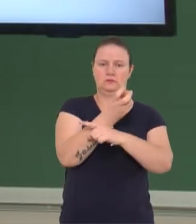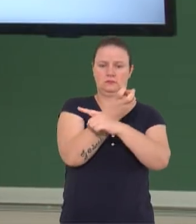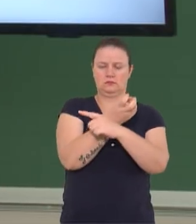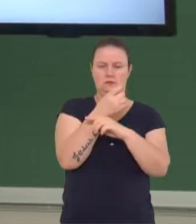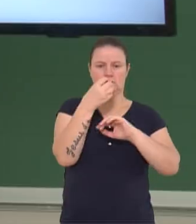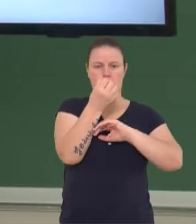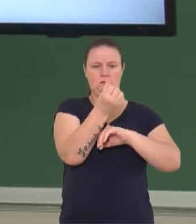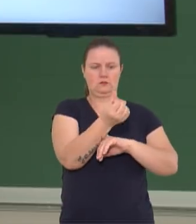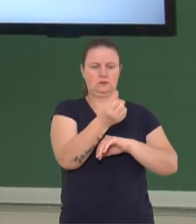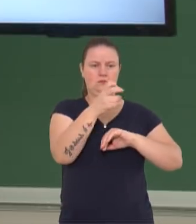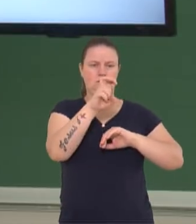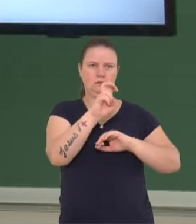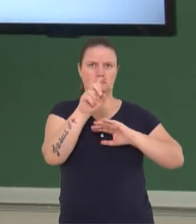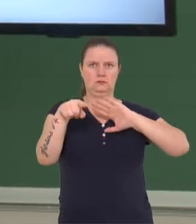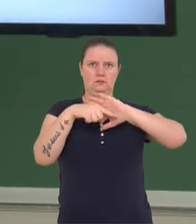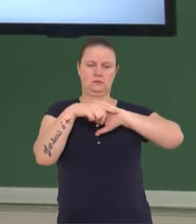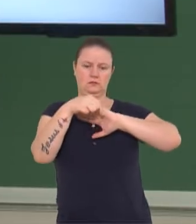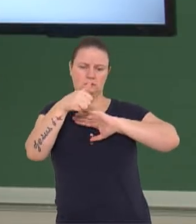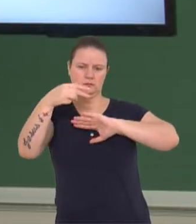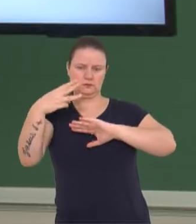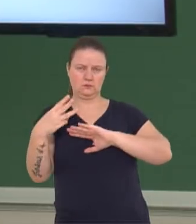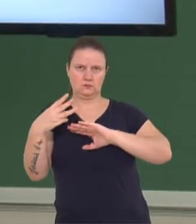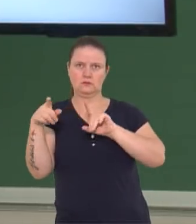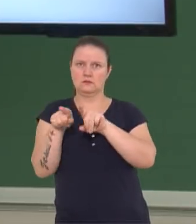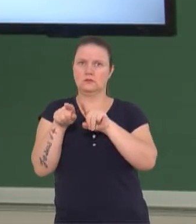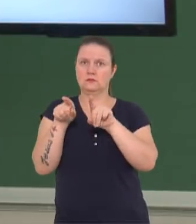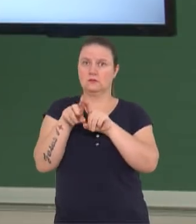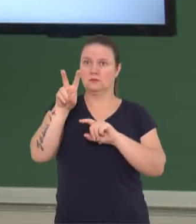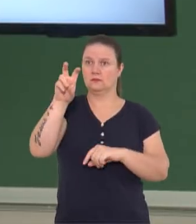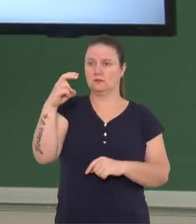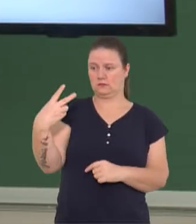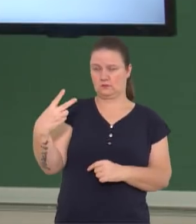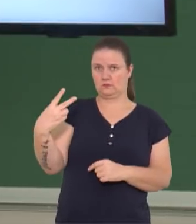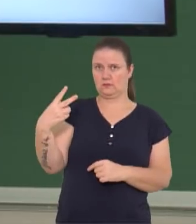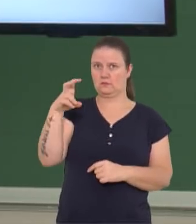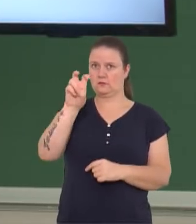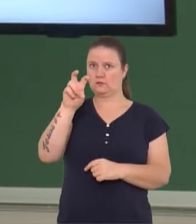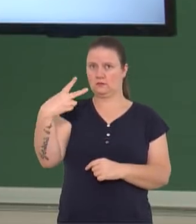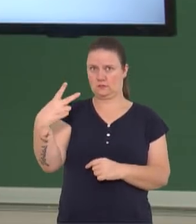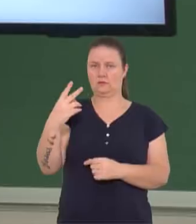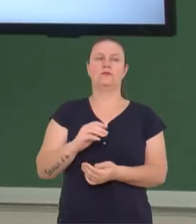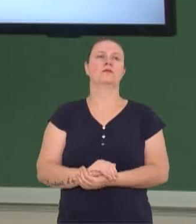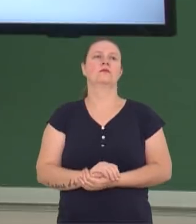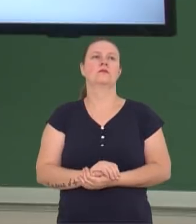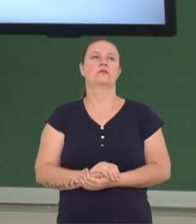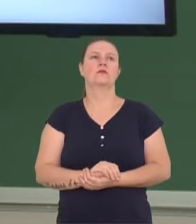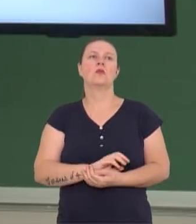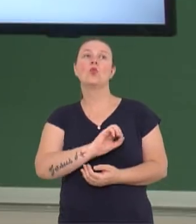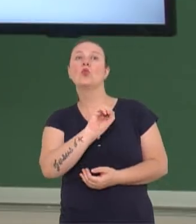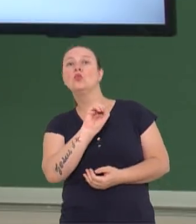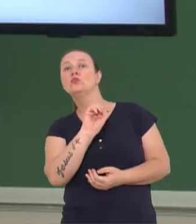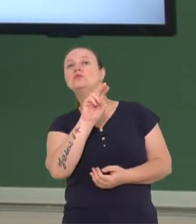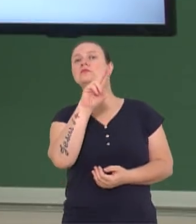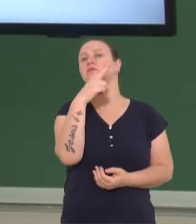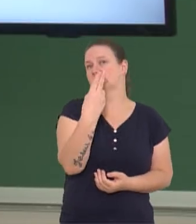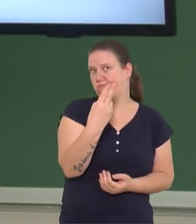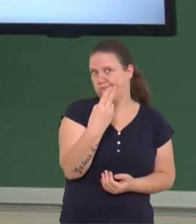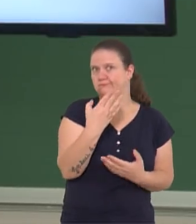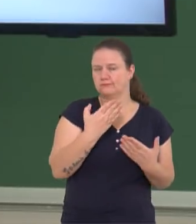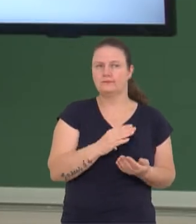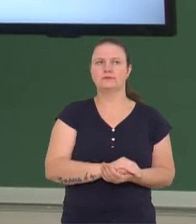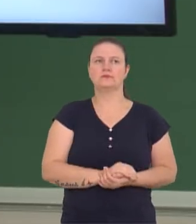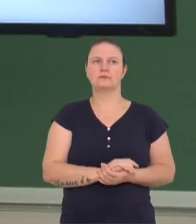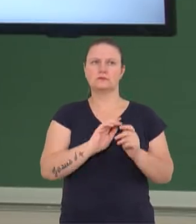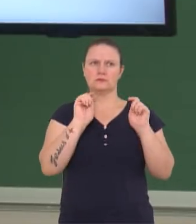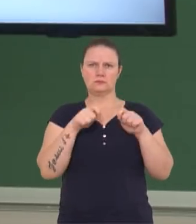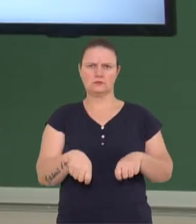65 menos 13, que dá 52, olha a continha de subtração aqui. Ou